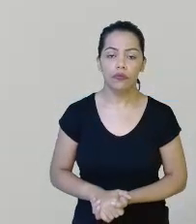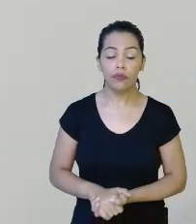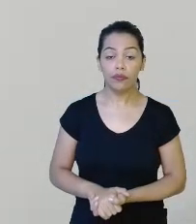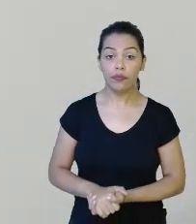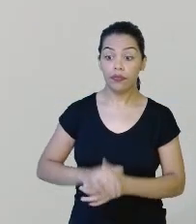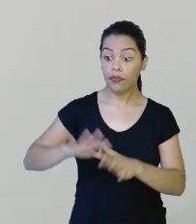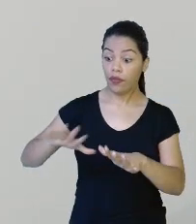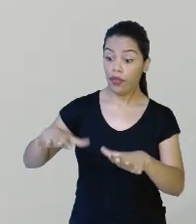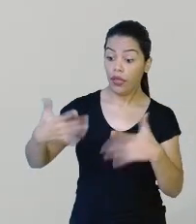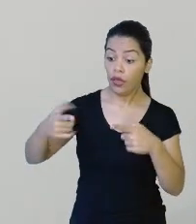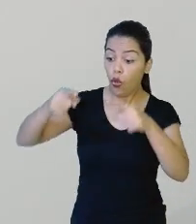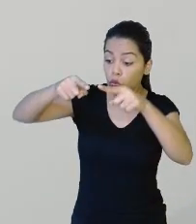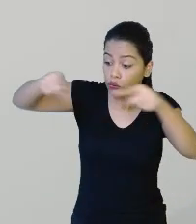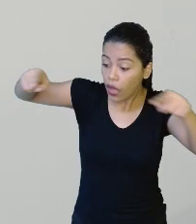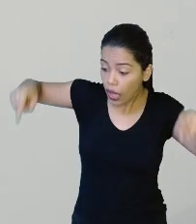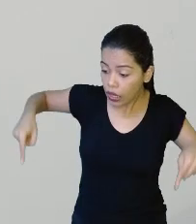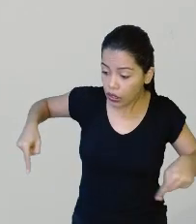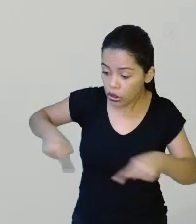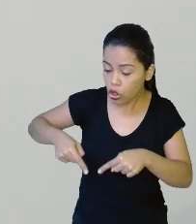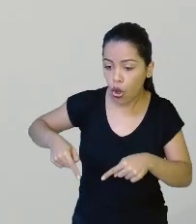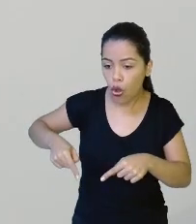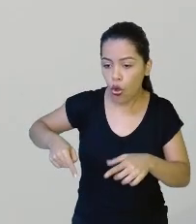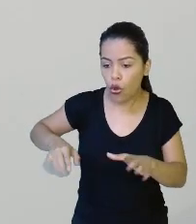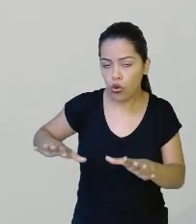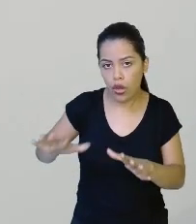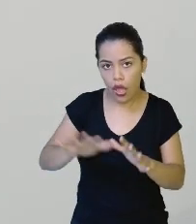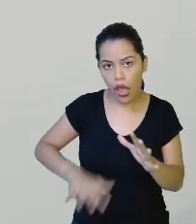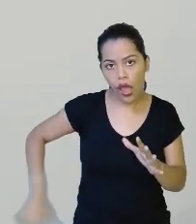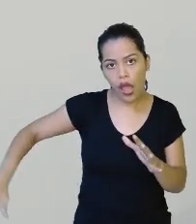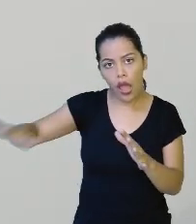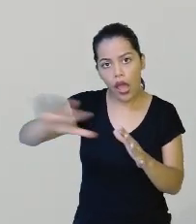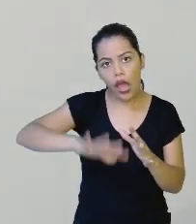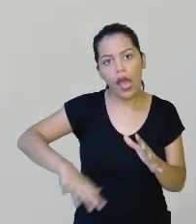A demarcação do território quilombola é fundamental para que